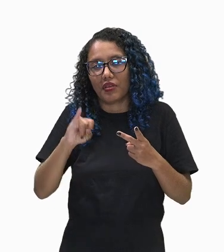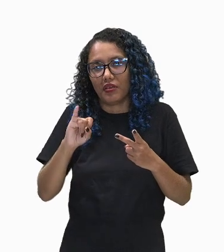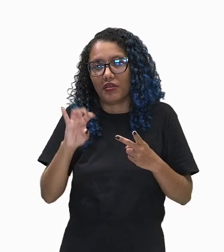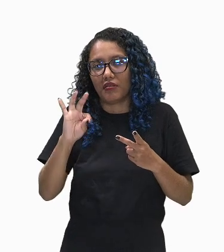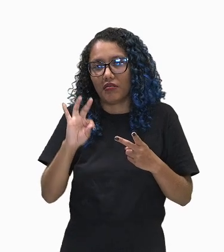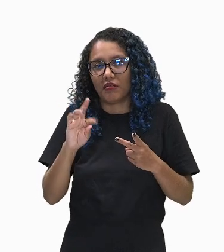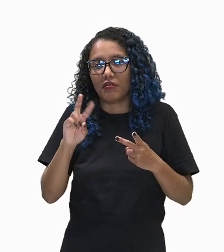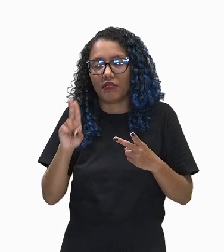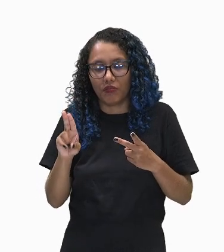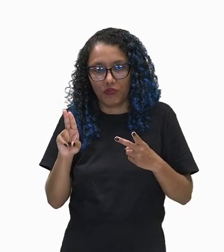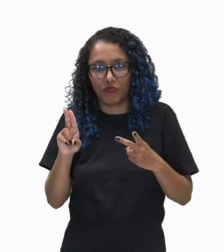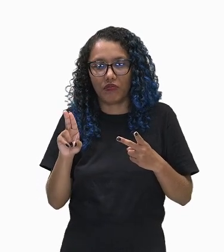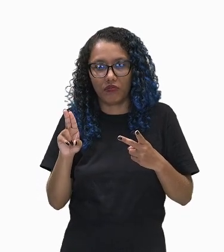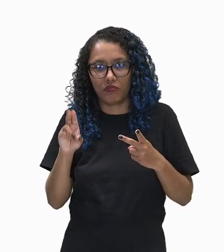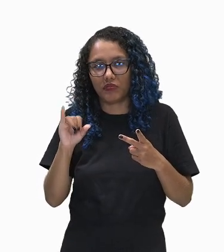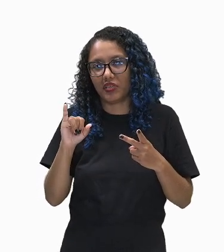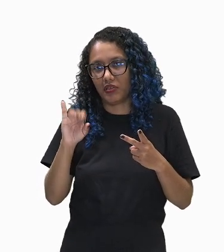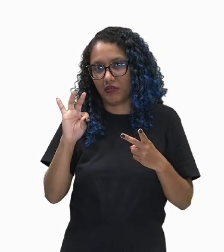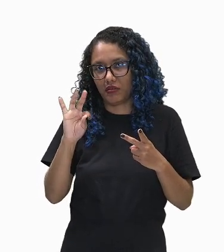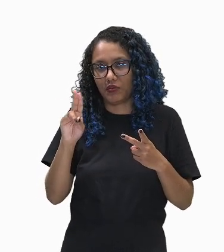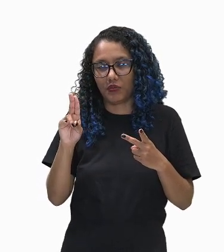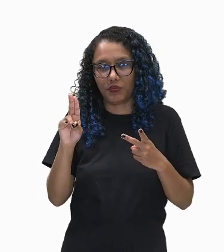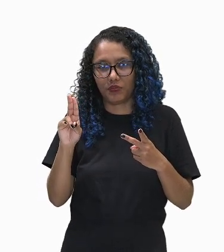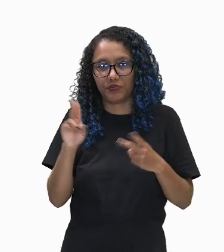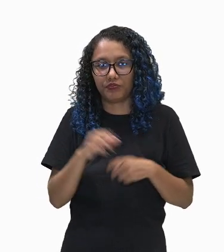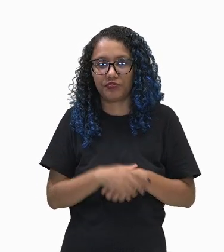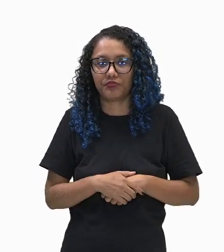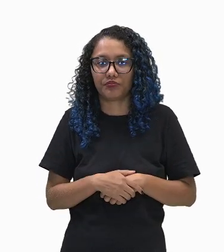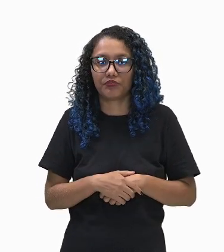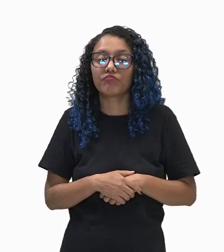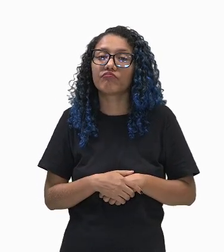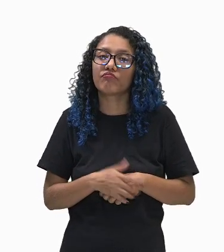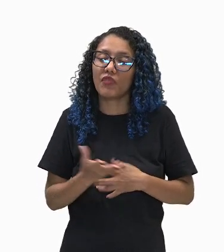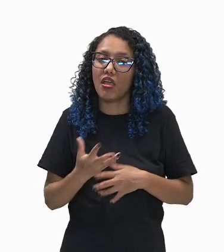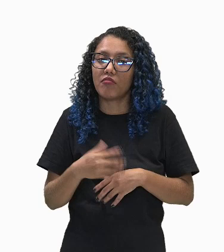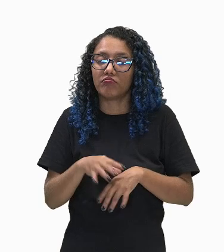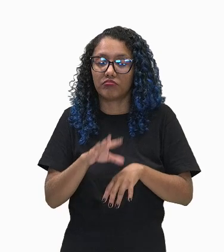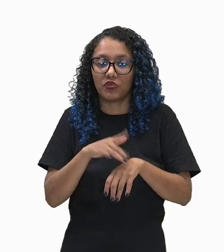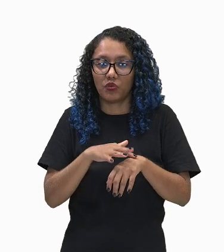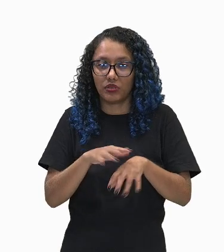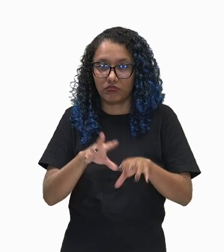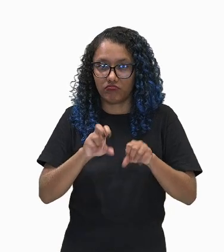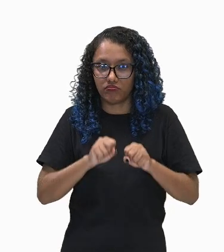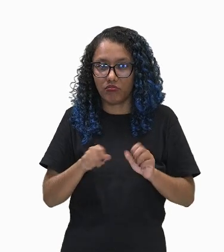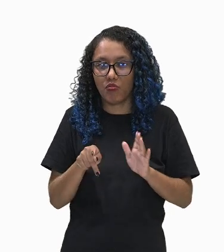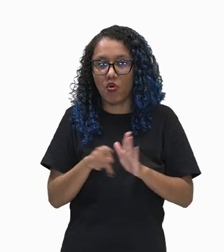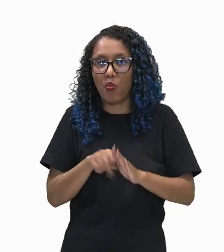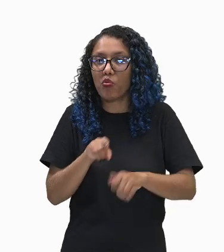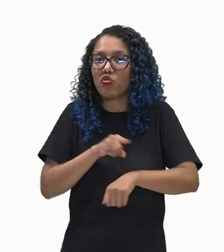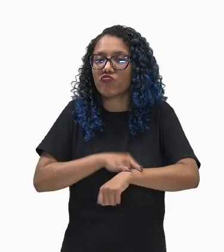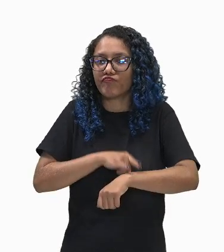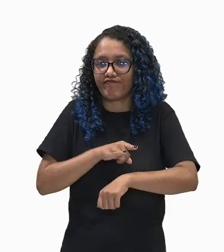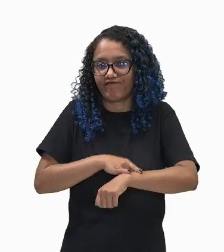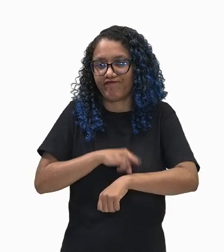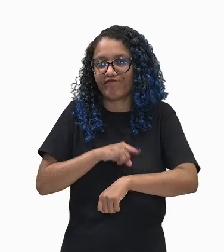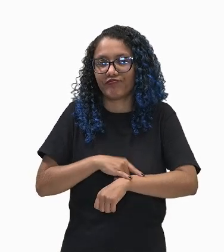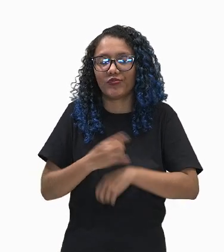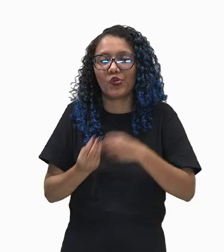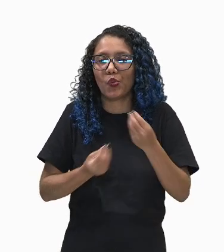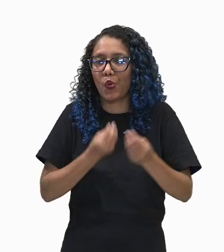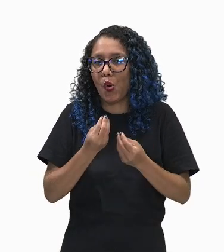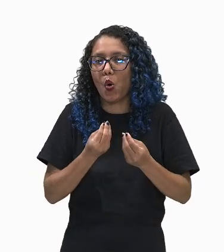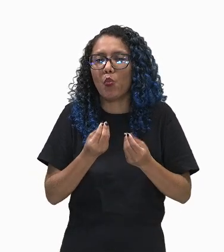urinário, ITU, ou como nós conhecemos, infecção urinária. É uma infecção